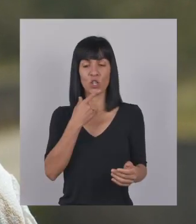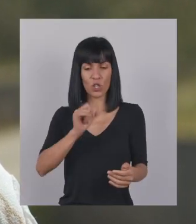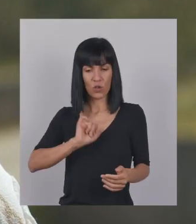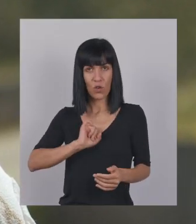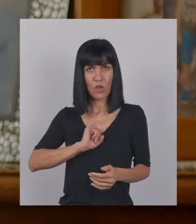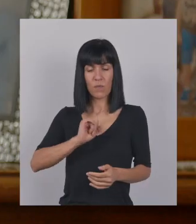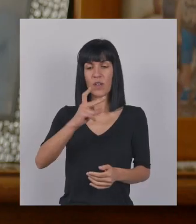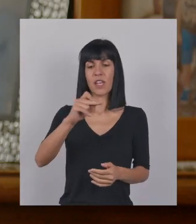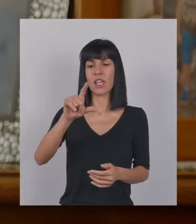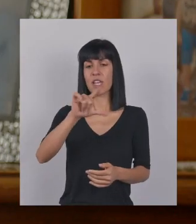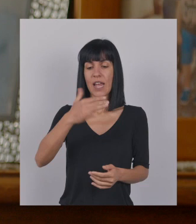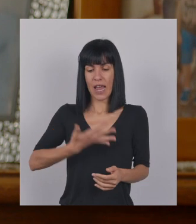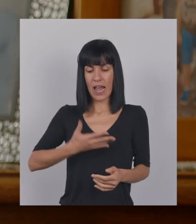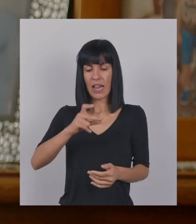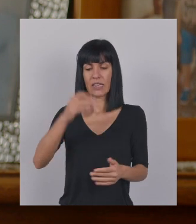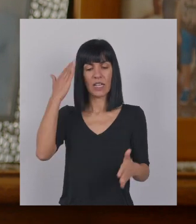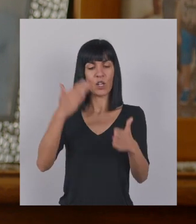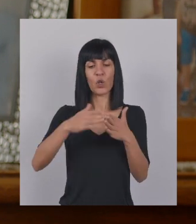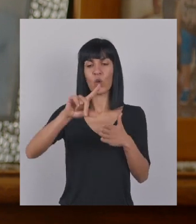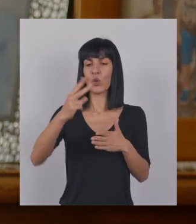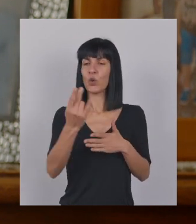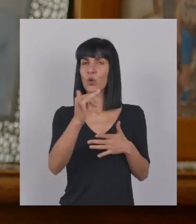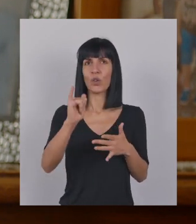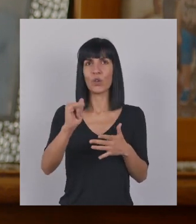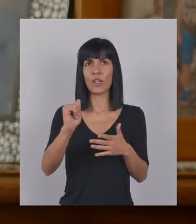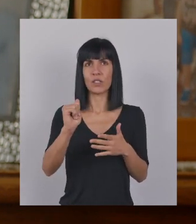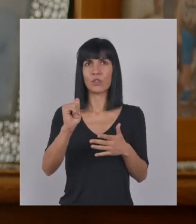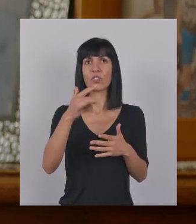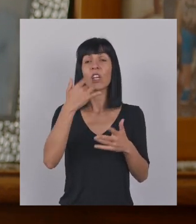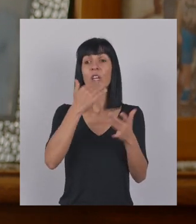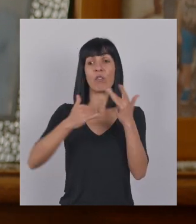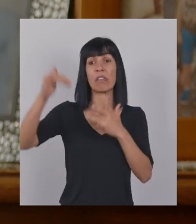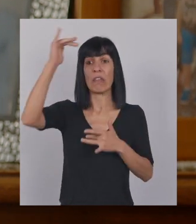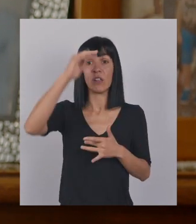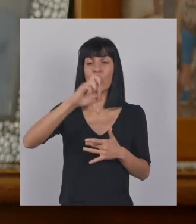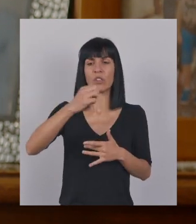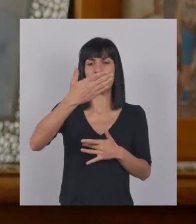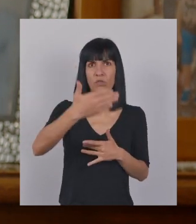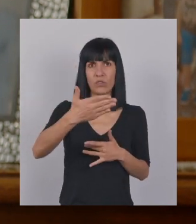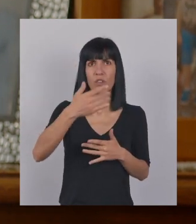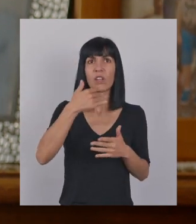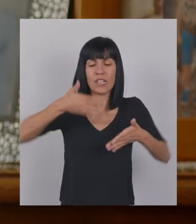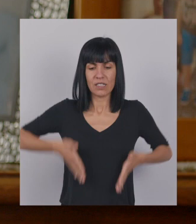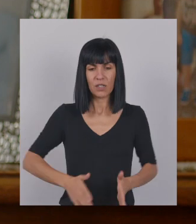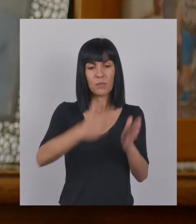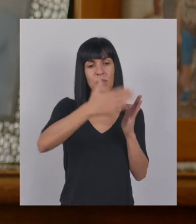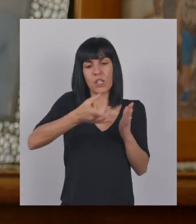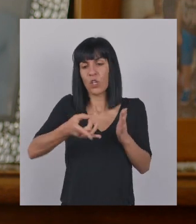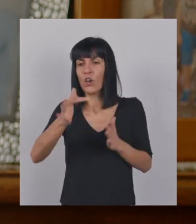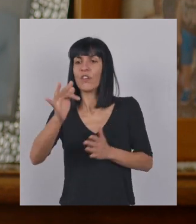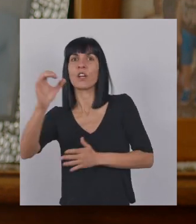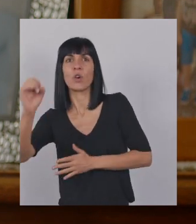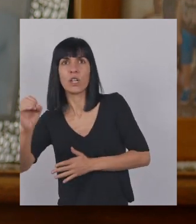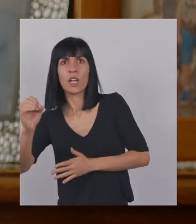eu chamada da Conceição Luiz tem 81 anos nasci e vinte e sete de abril de mil